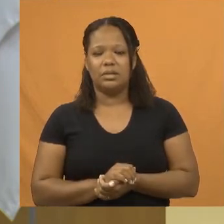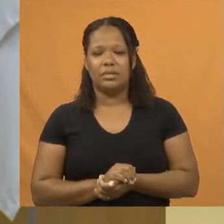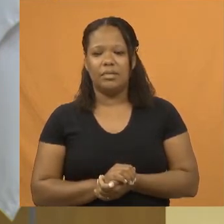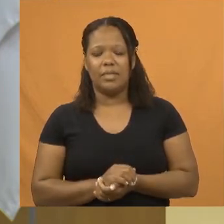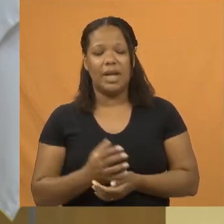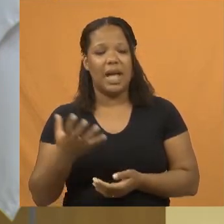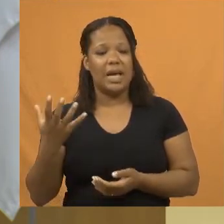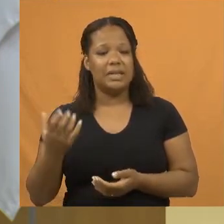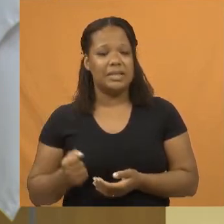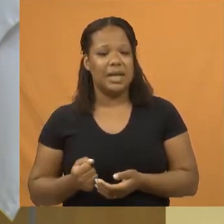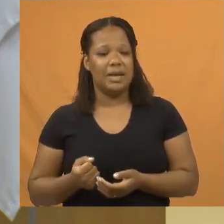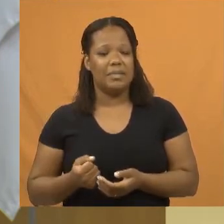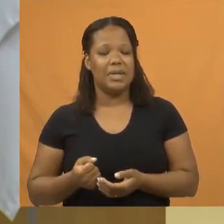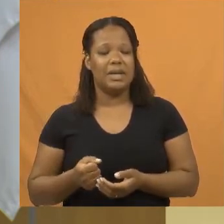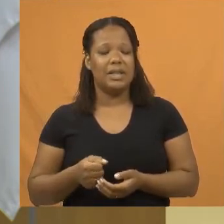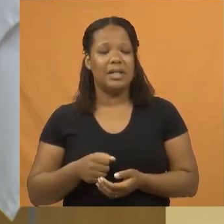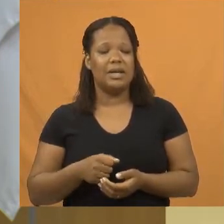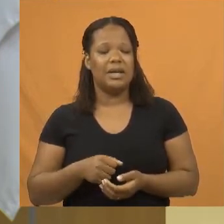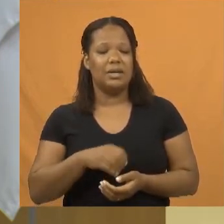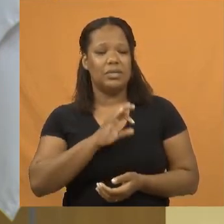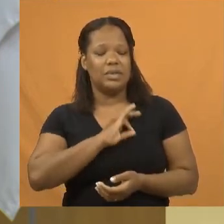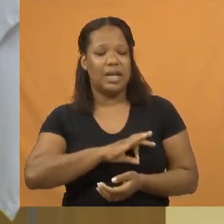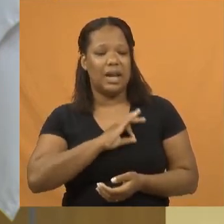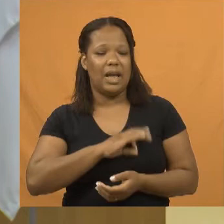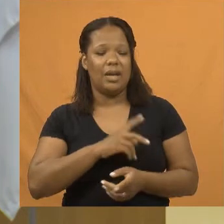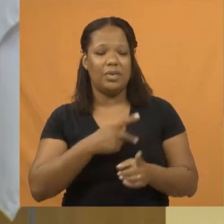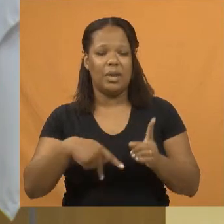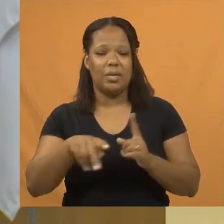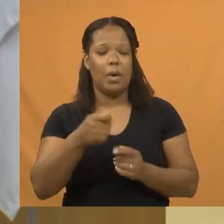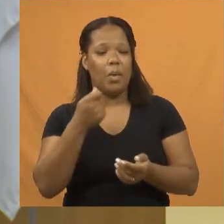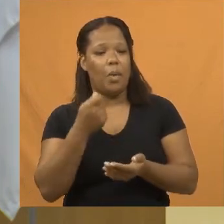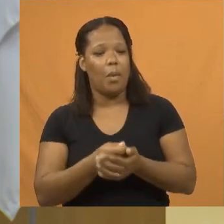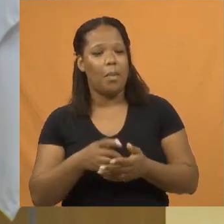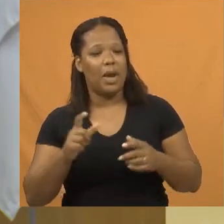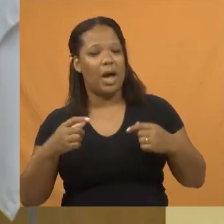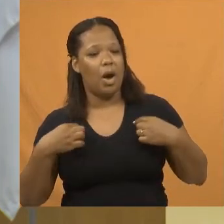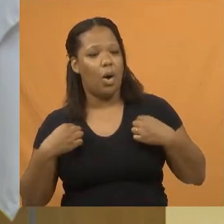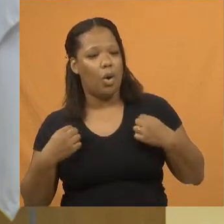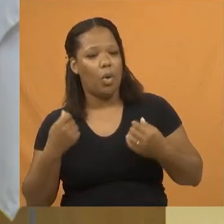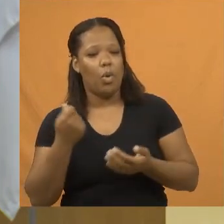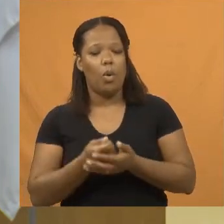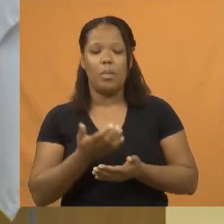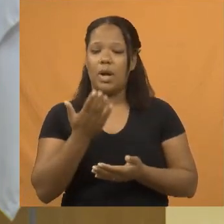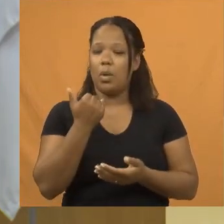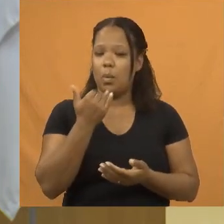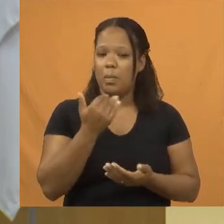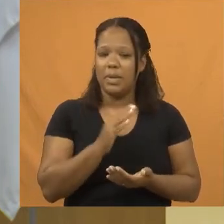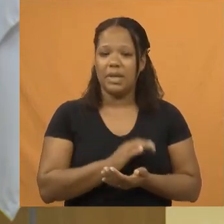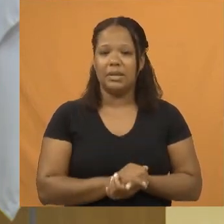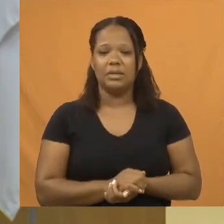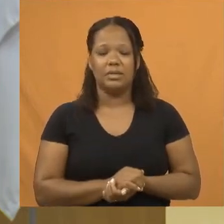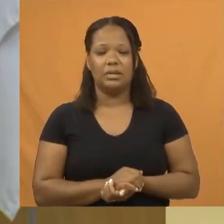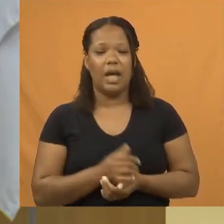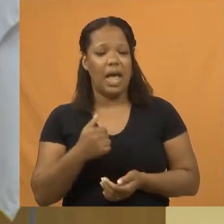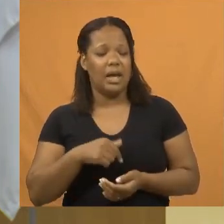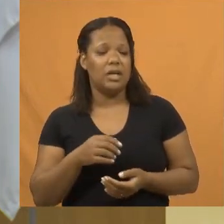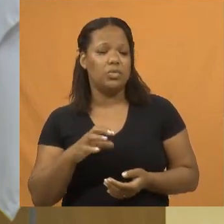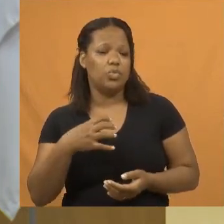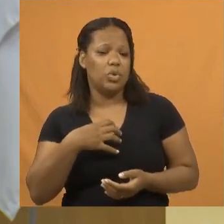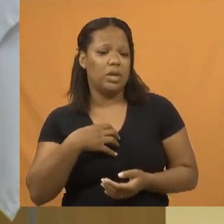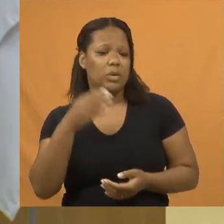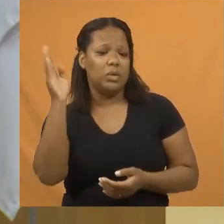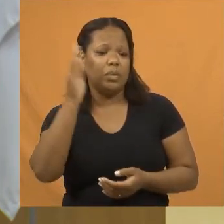porque recebem da Previdência e gastam no comércio, compra roupa, compra comida. É assim que funciona o nosso Brasil.